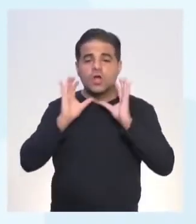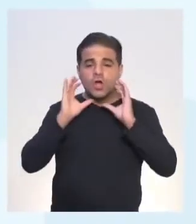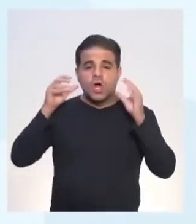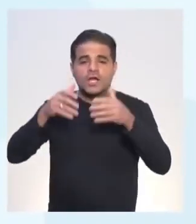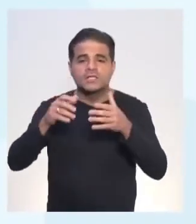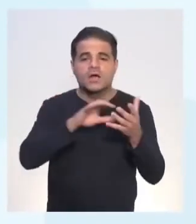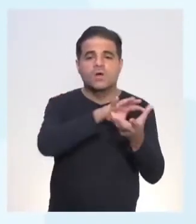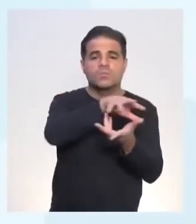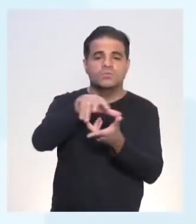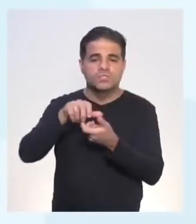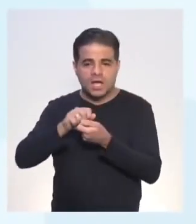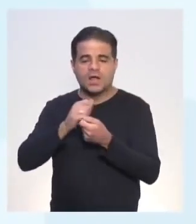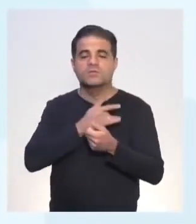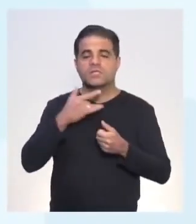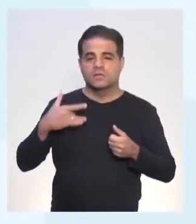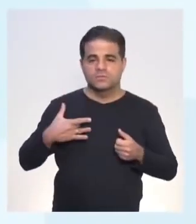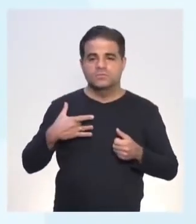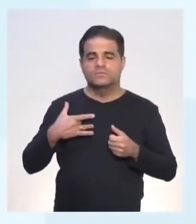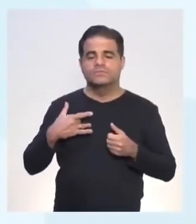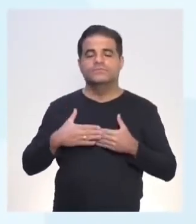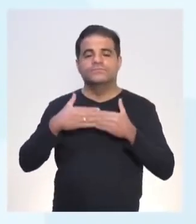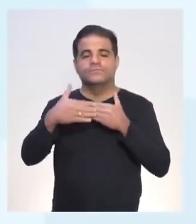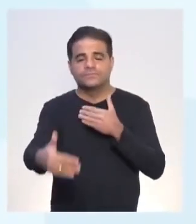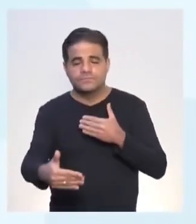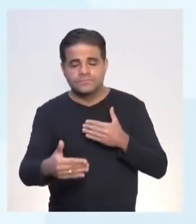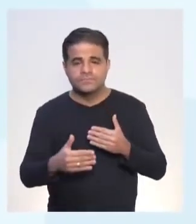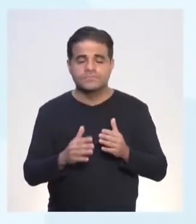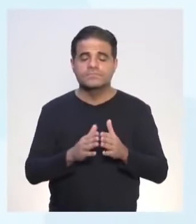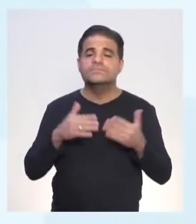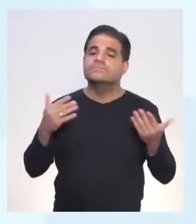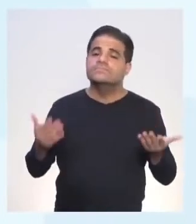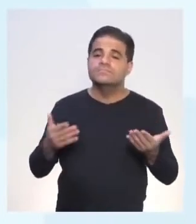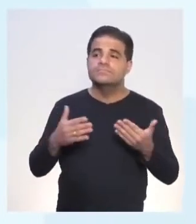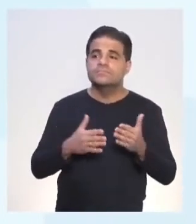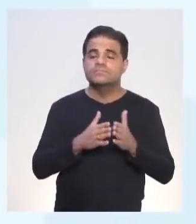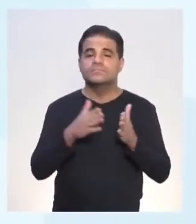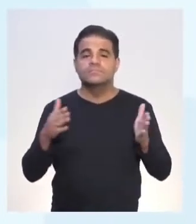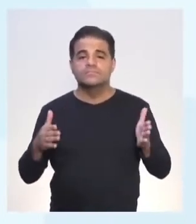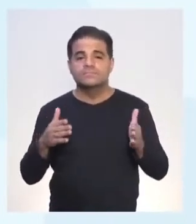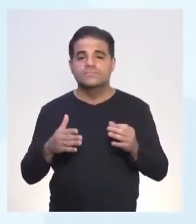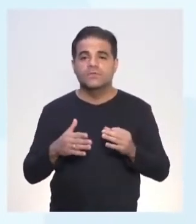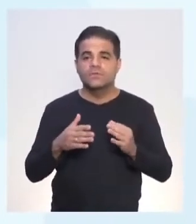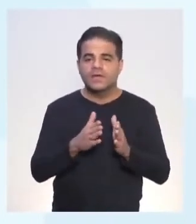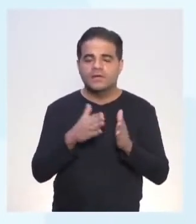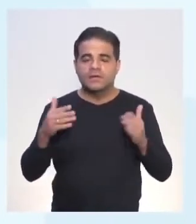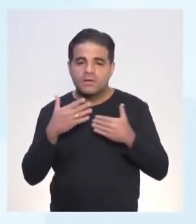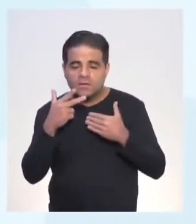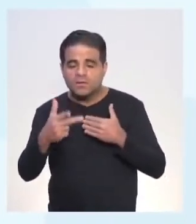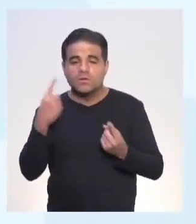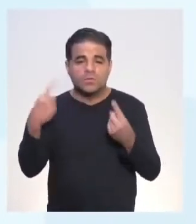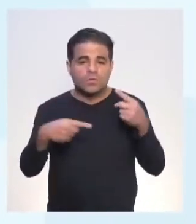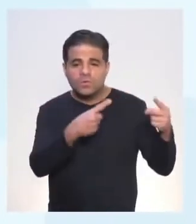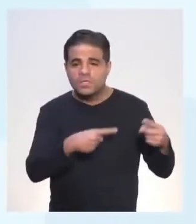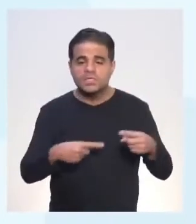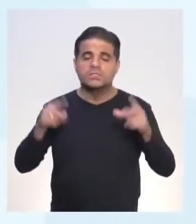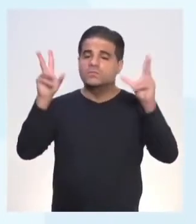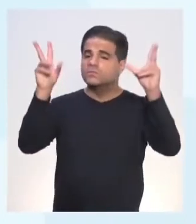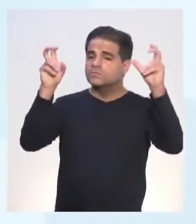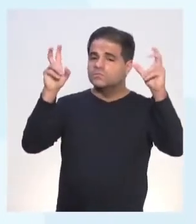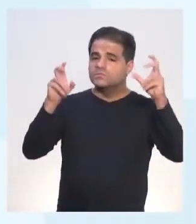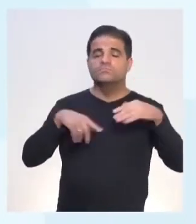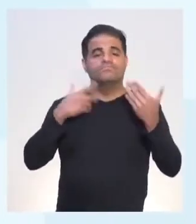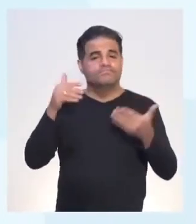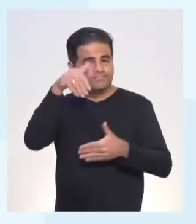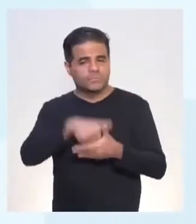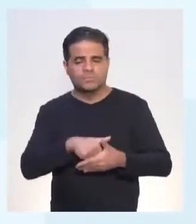Organização Mundial de Saúde, que é o órgão que rege a saúde no mundo, né? Temos lá em cima também política, porque é um tema que sempre está